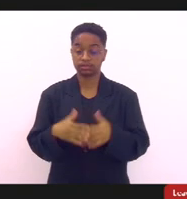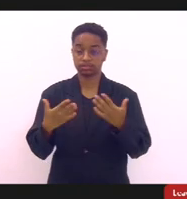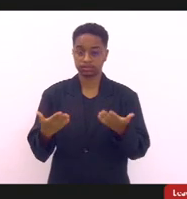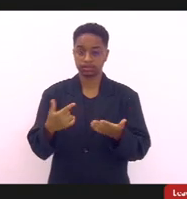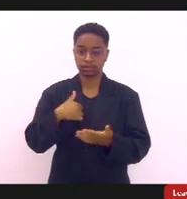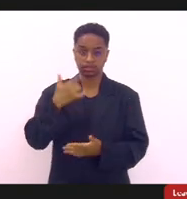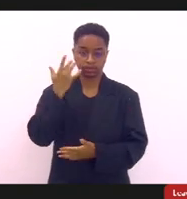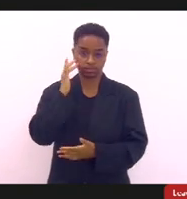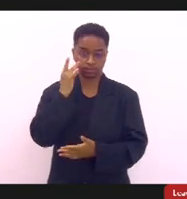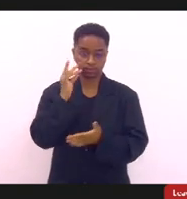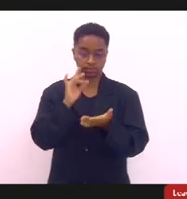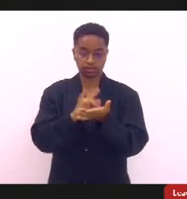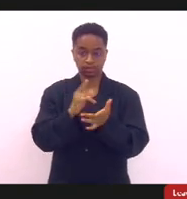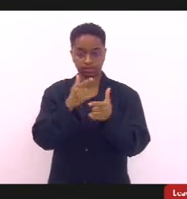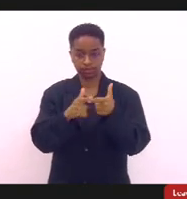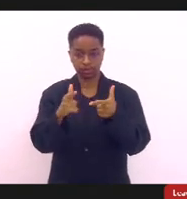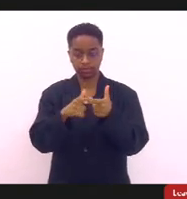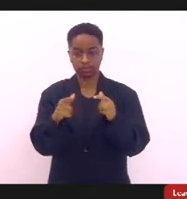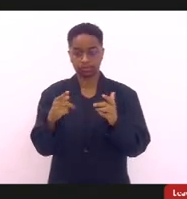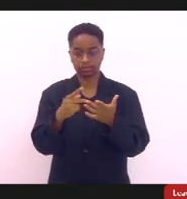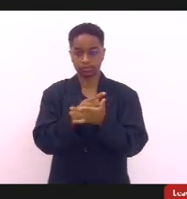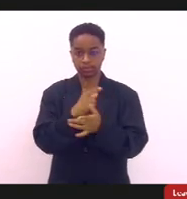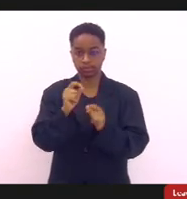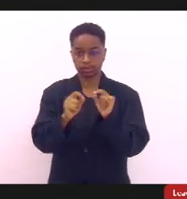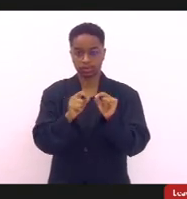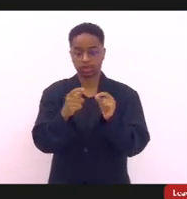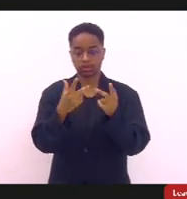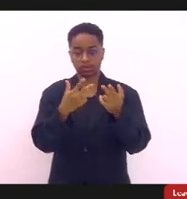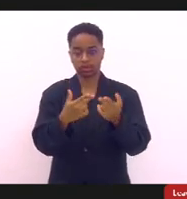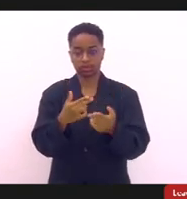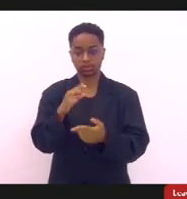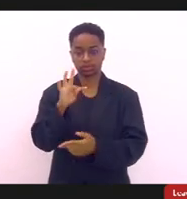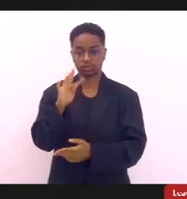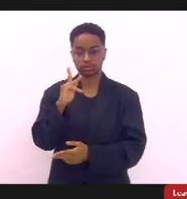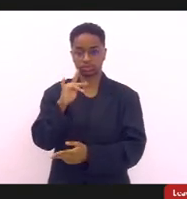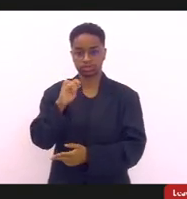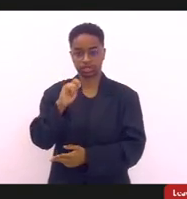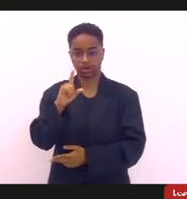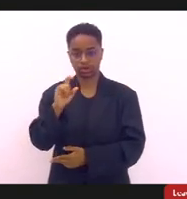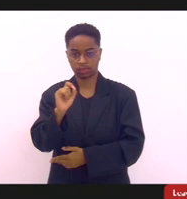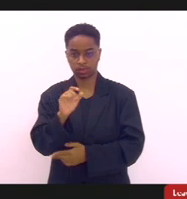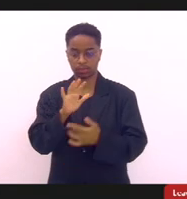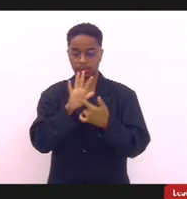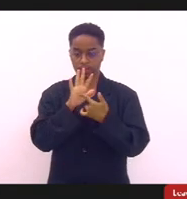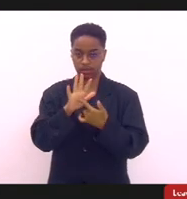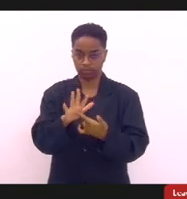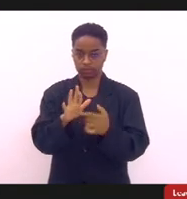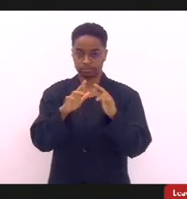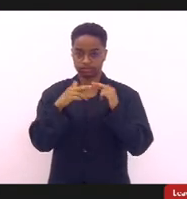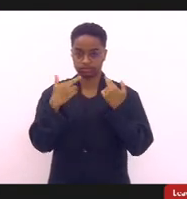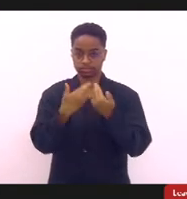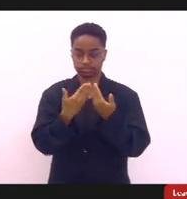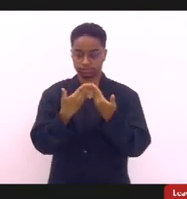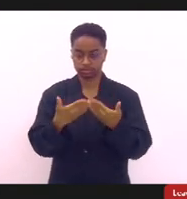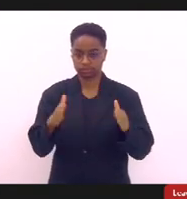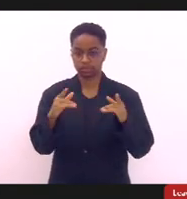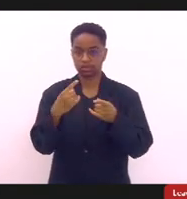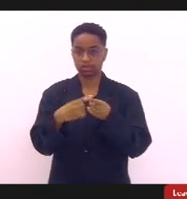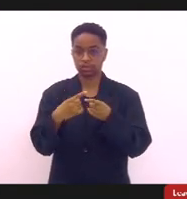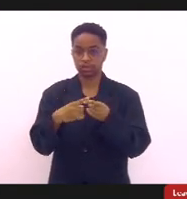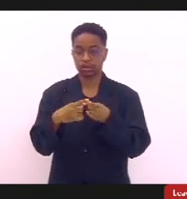problema que a gente tem é o que foi apontado pelo doutor Tiago na audiência, né? Esse problema precisa ter um